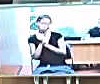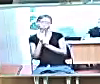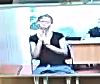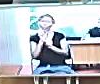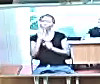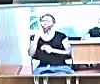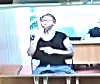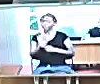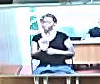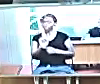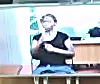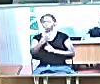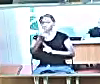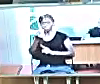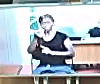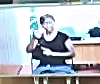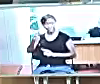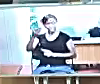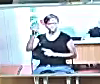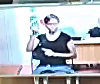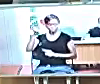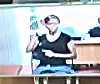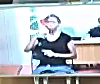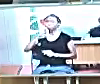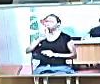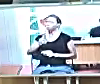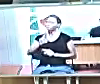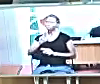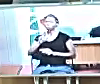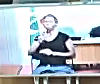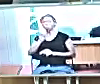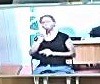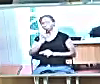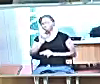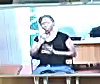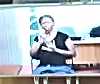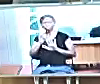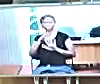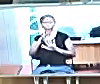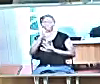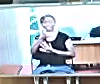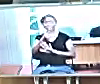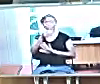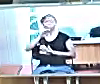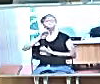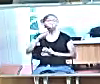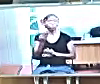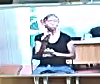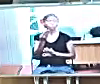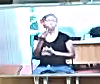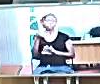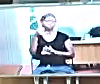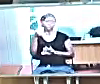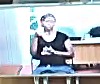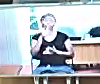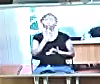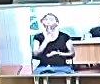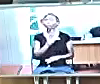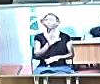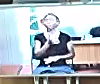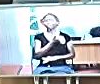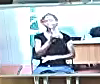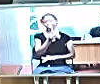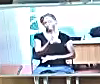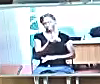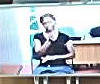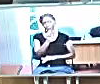2017 teve um resultado fiscal por volta de 10 bilhões de déficit sendo que 16 só foi o regime de